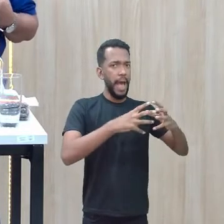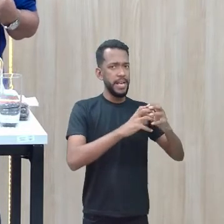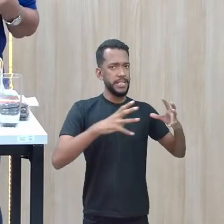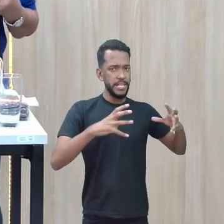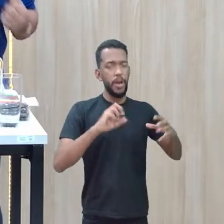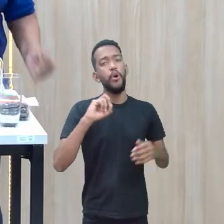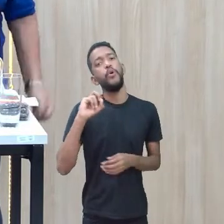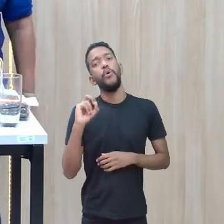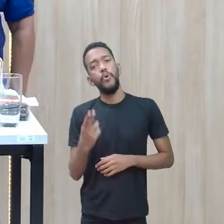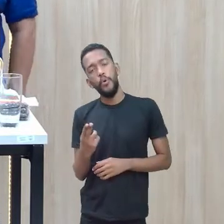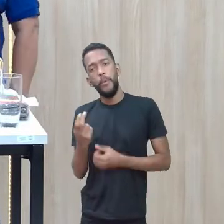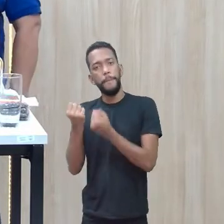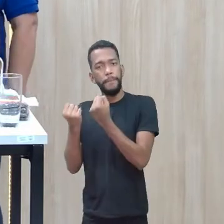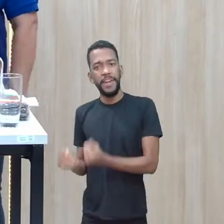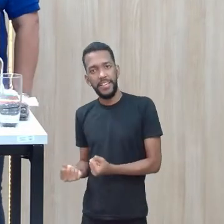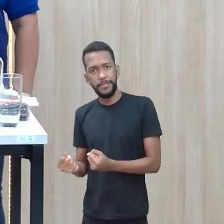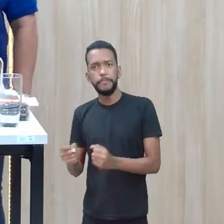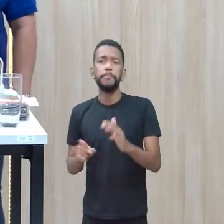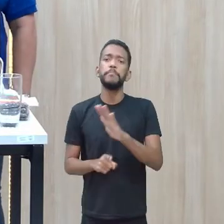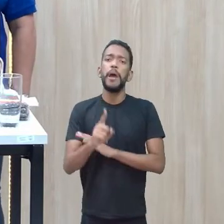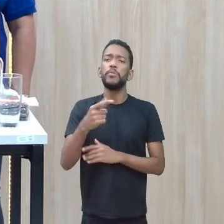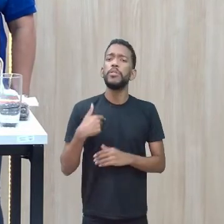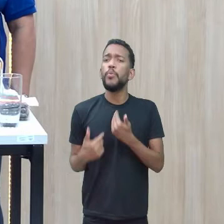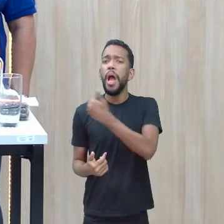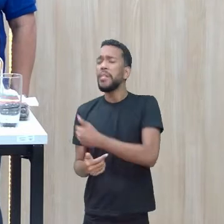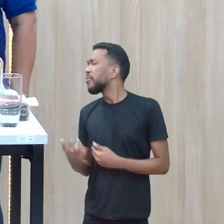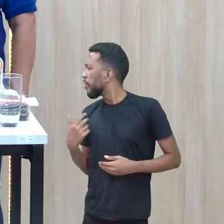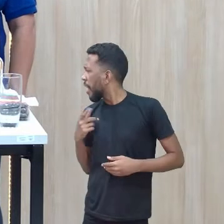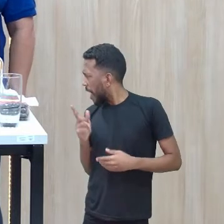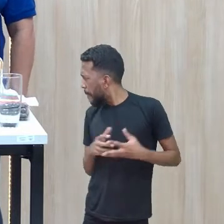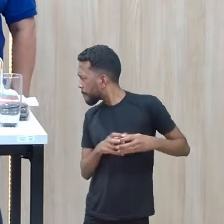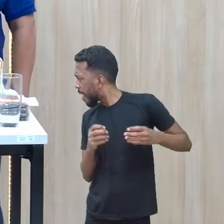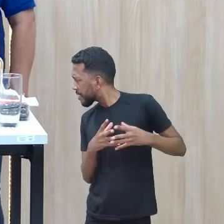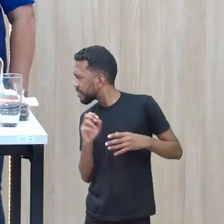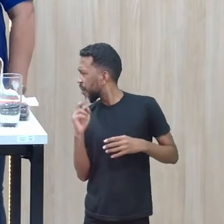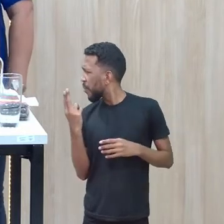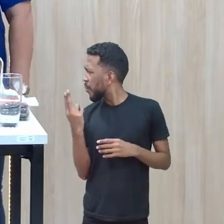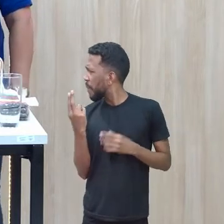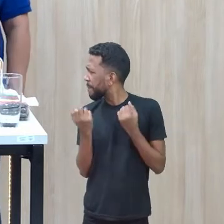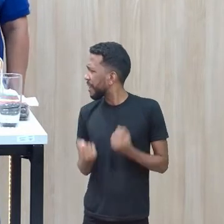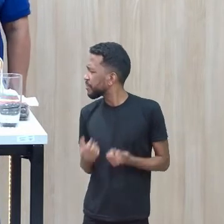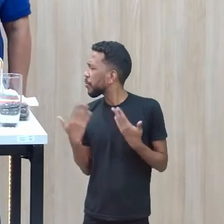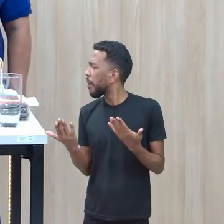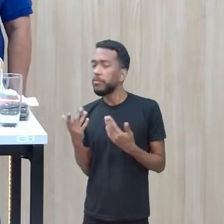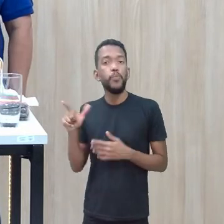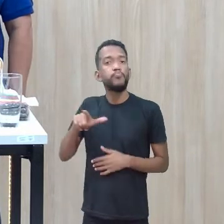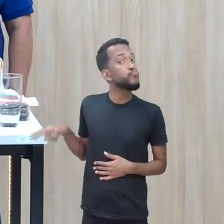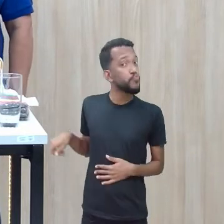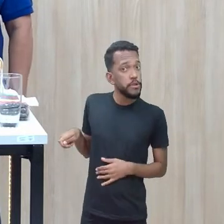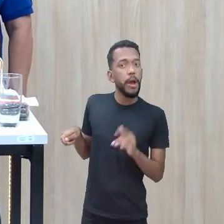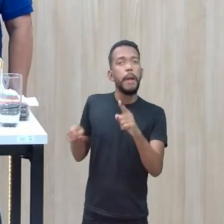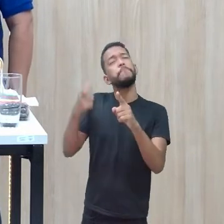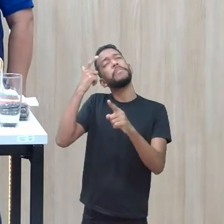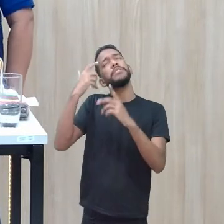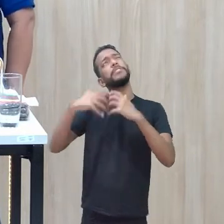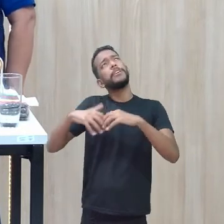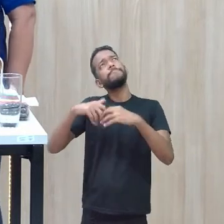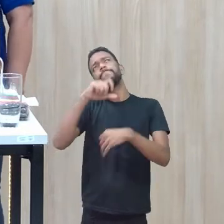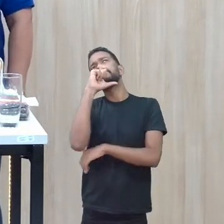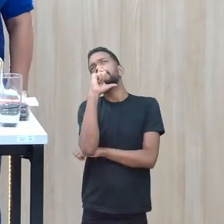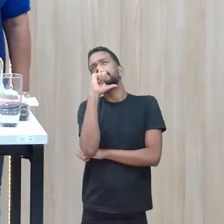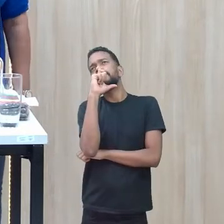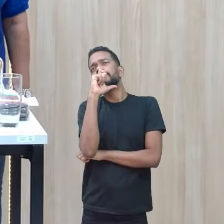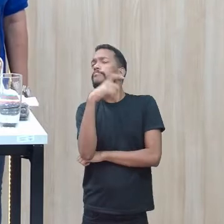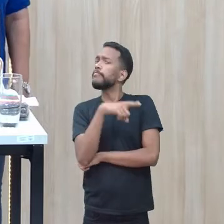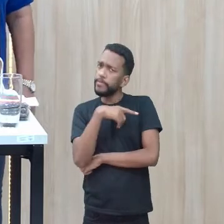peso. Pergunta aí para quem está do teu lado. Se não tem ninguém, para pensar. Ah, professora, passa